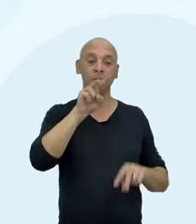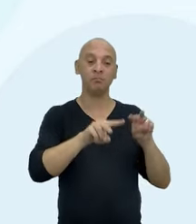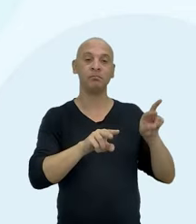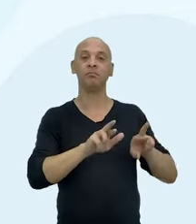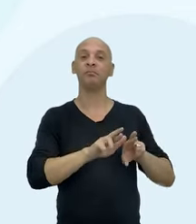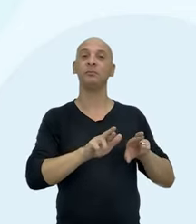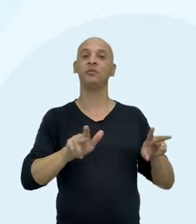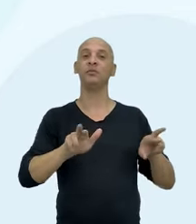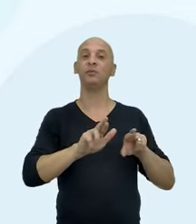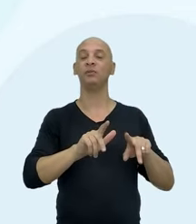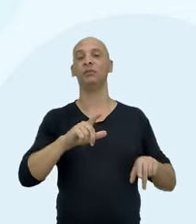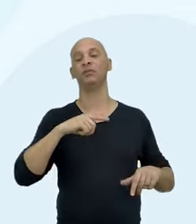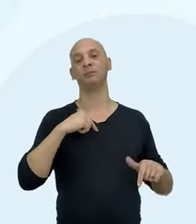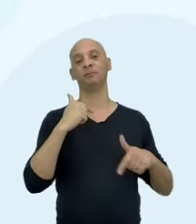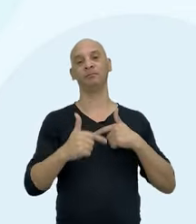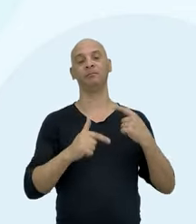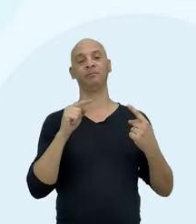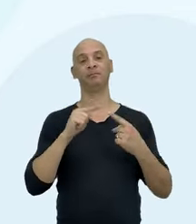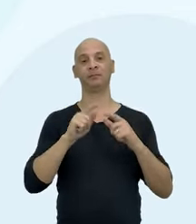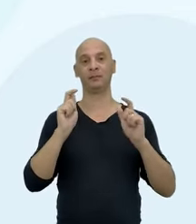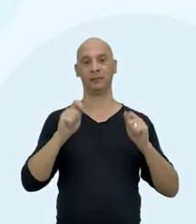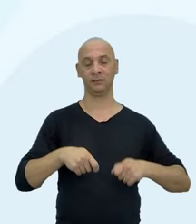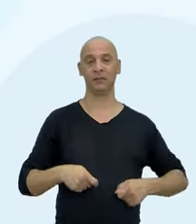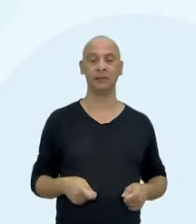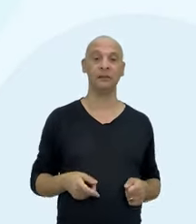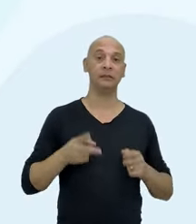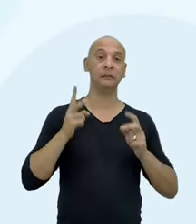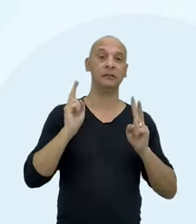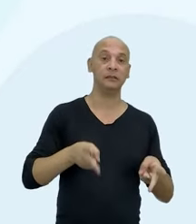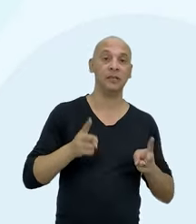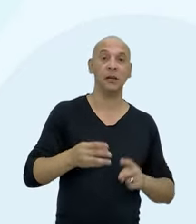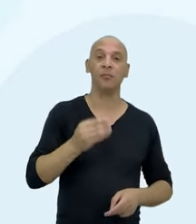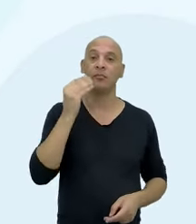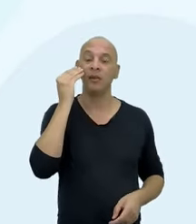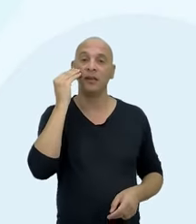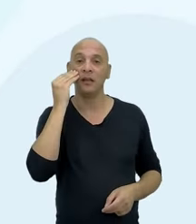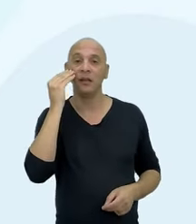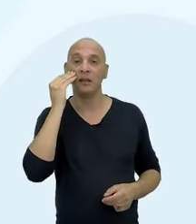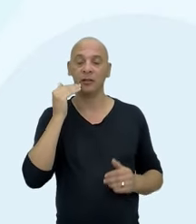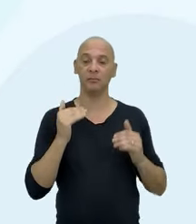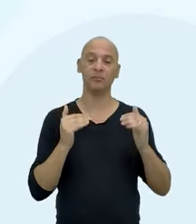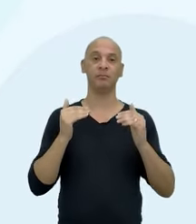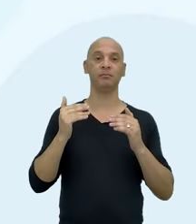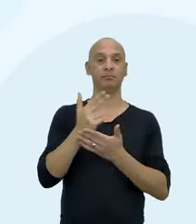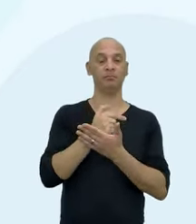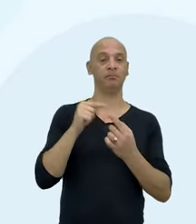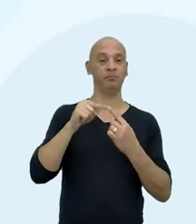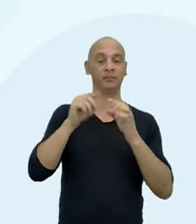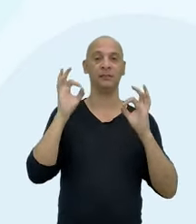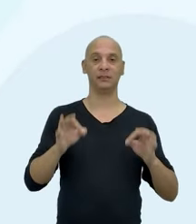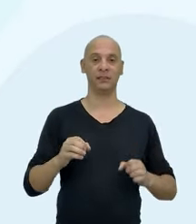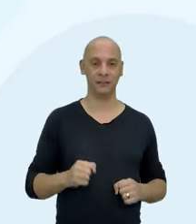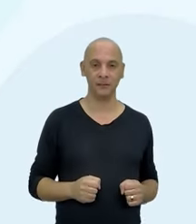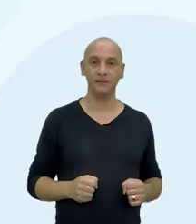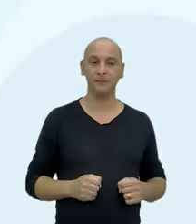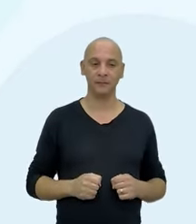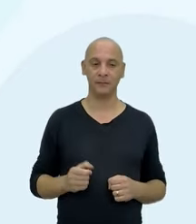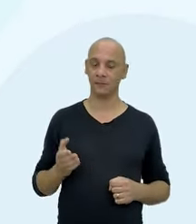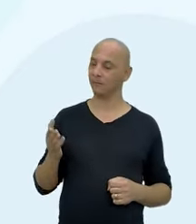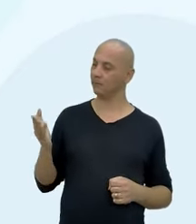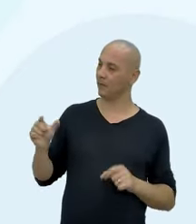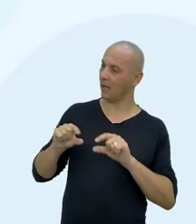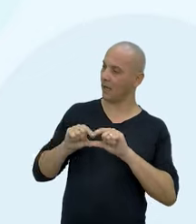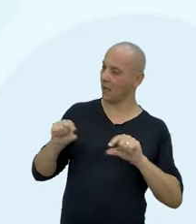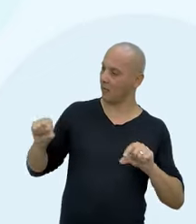jeitos diferentes de trabalhar essa matemática sempre buscando o conceito do desenho Universal né então ele termina o